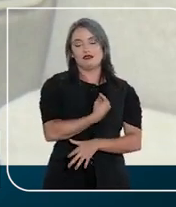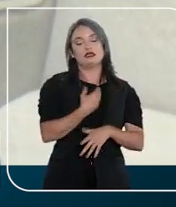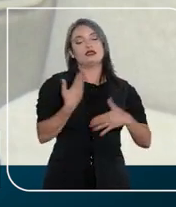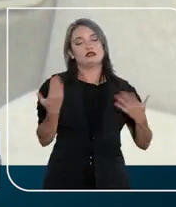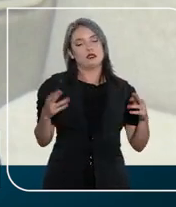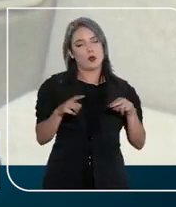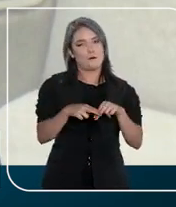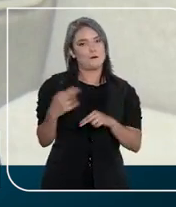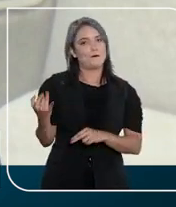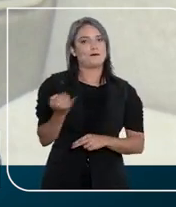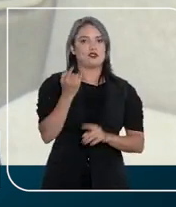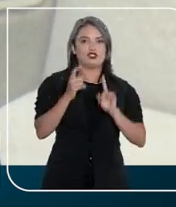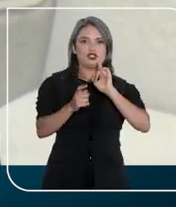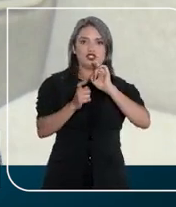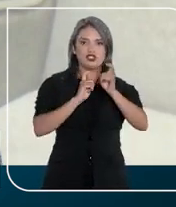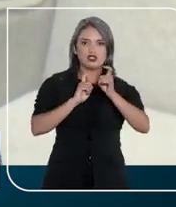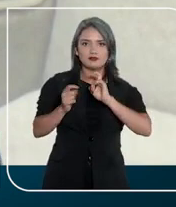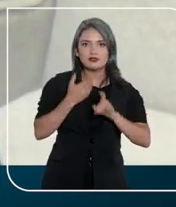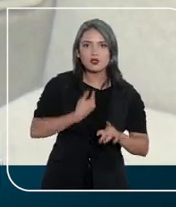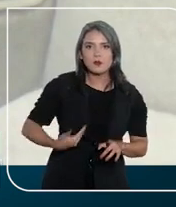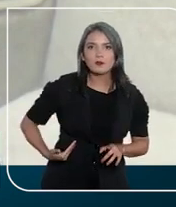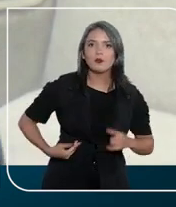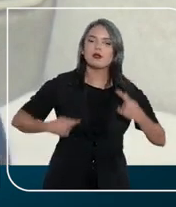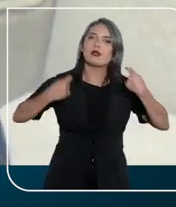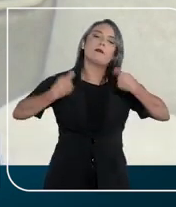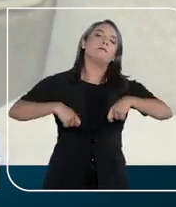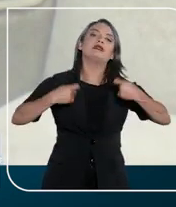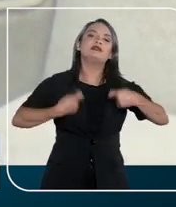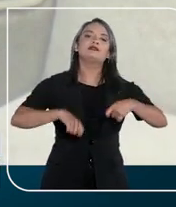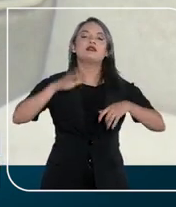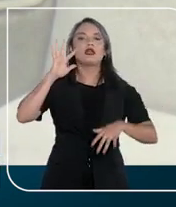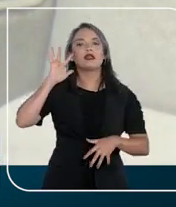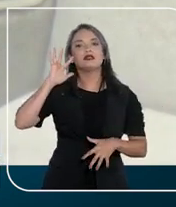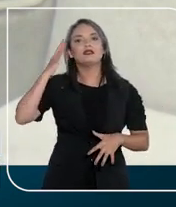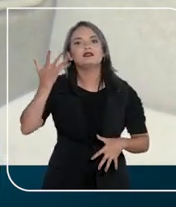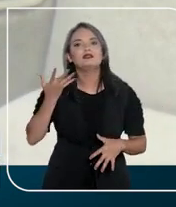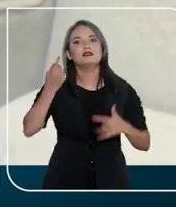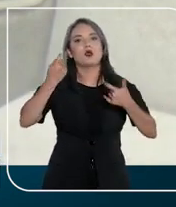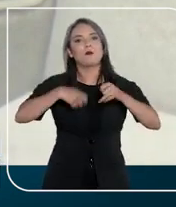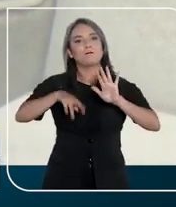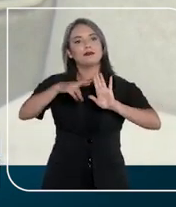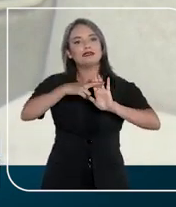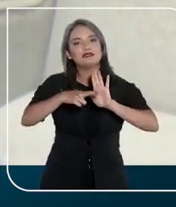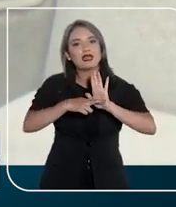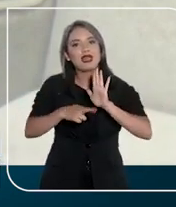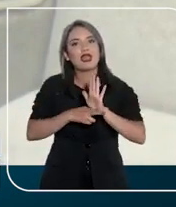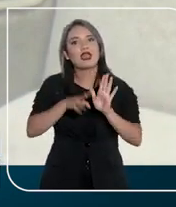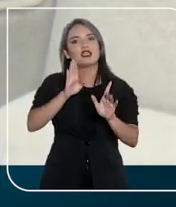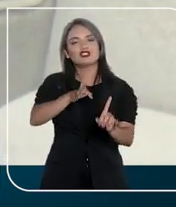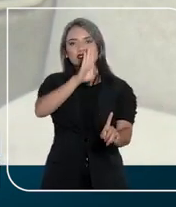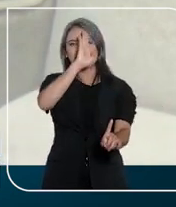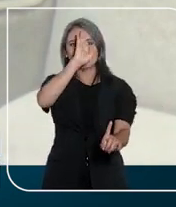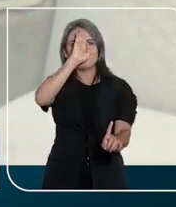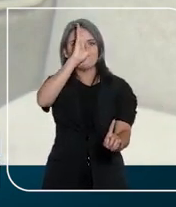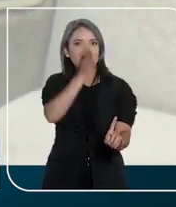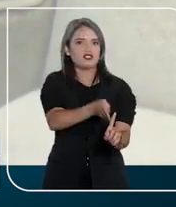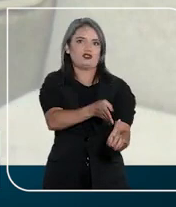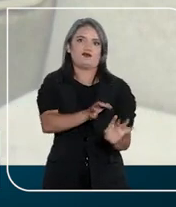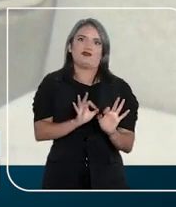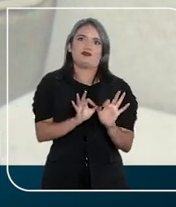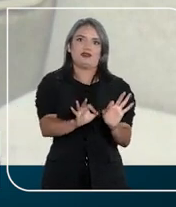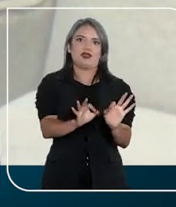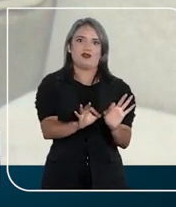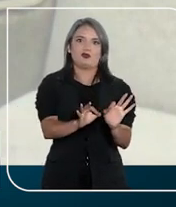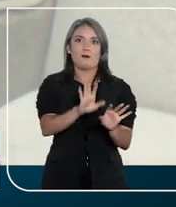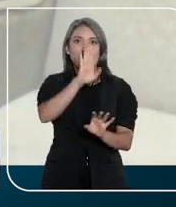pública defina suas decisões, especialmente quando há uma situação de competição, onde são muitos interessados e